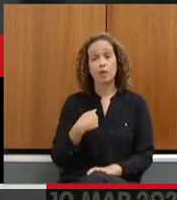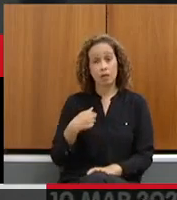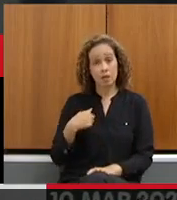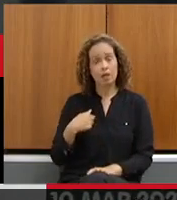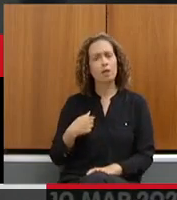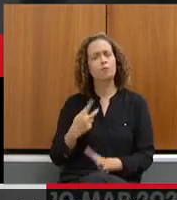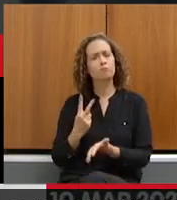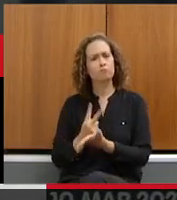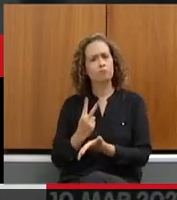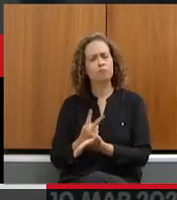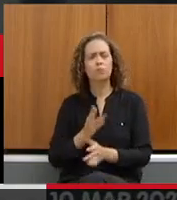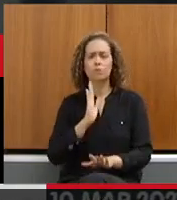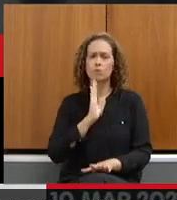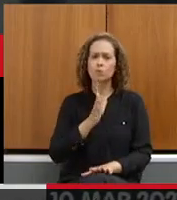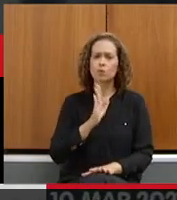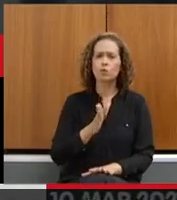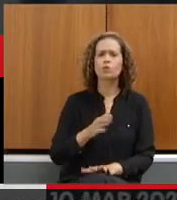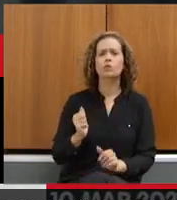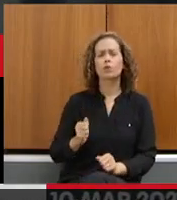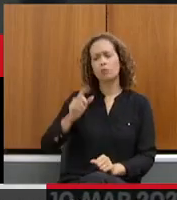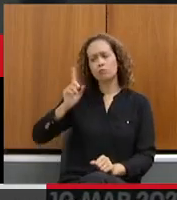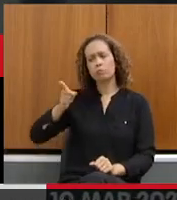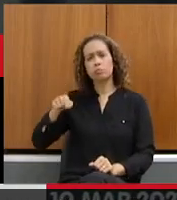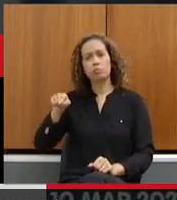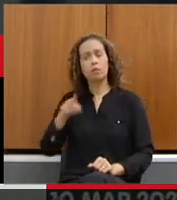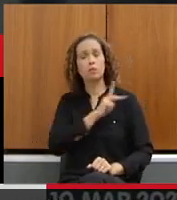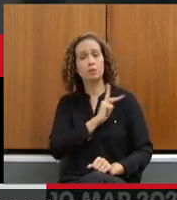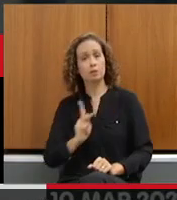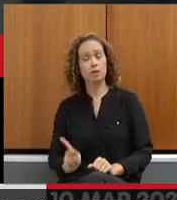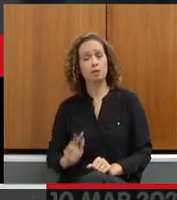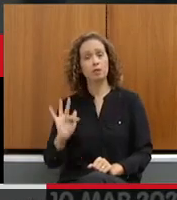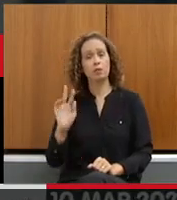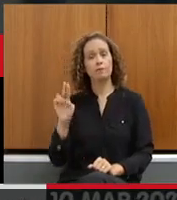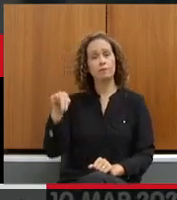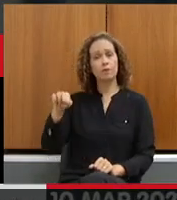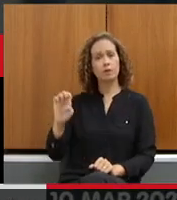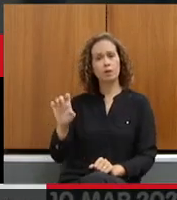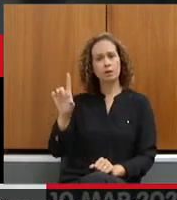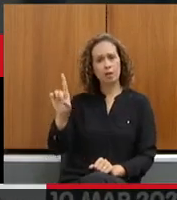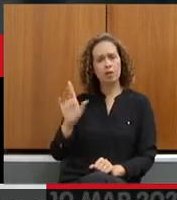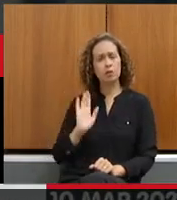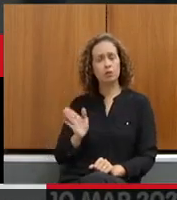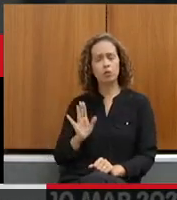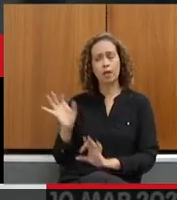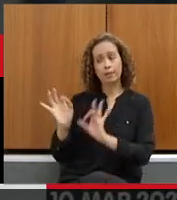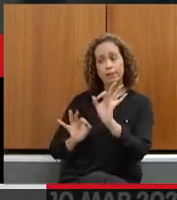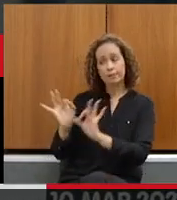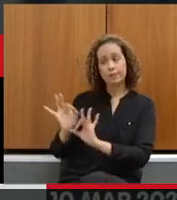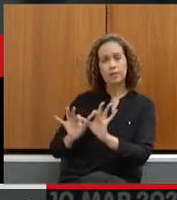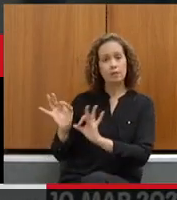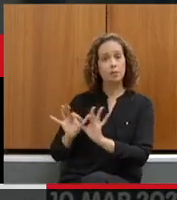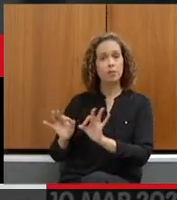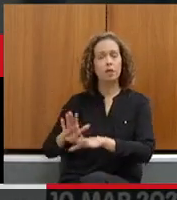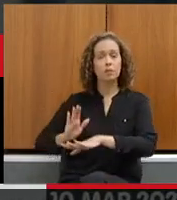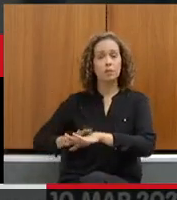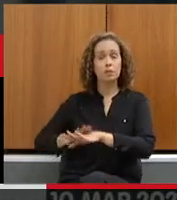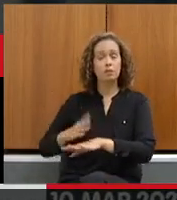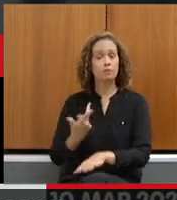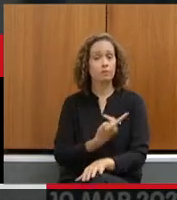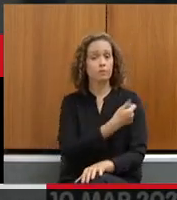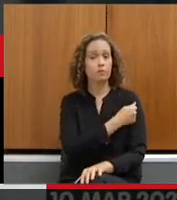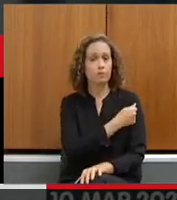demando muito a funed eu já te mando hoje a presidência da fonética a se preparar para a produção da vacina